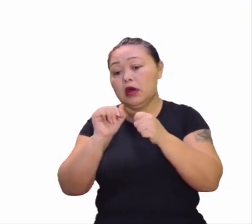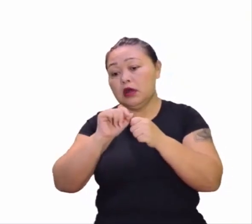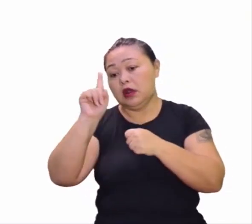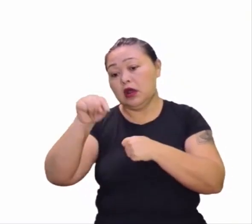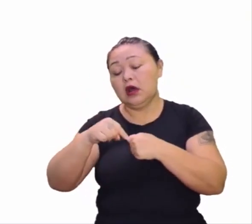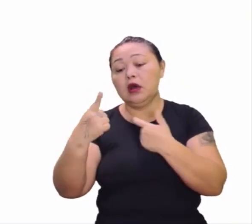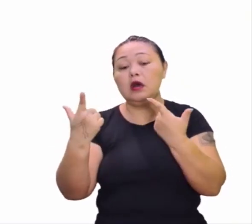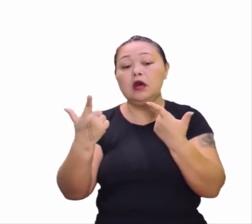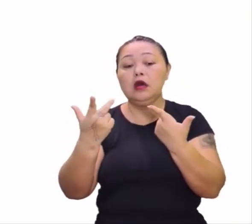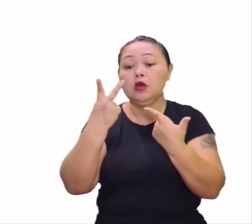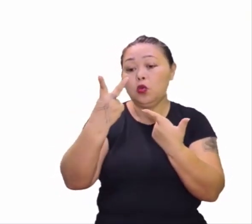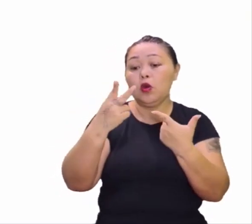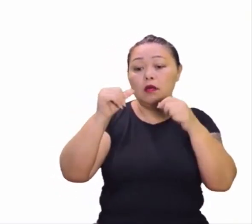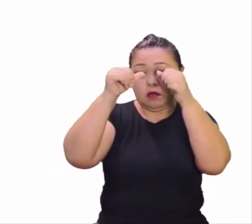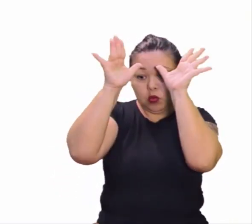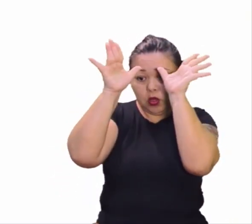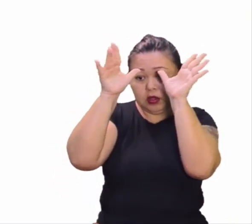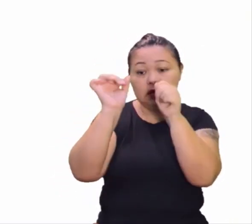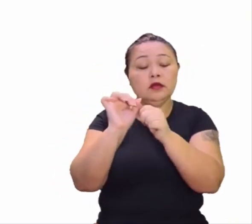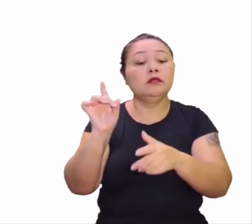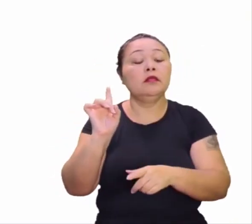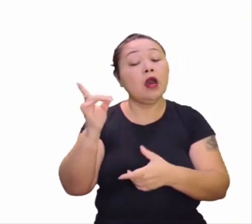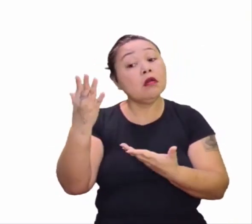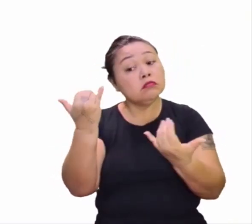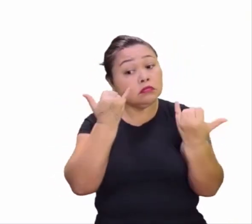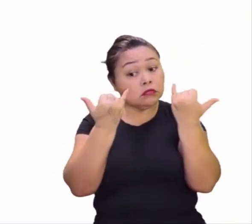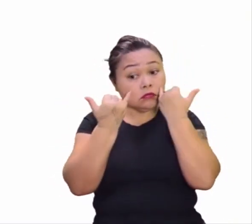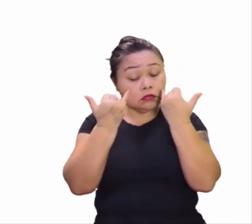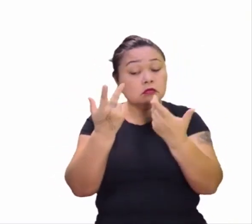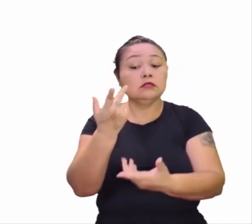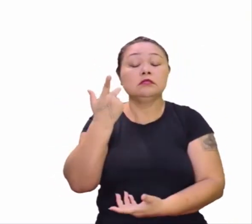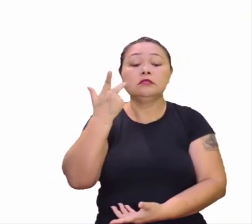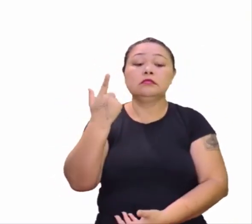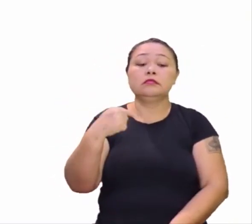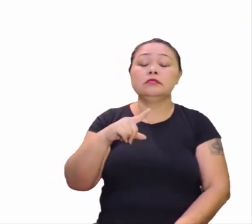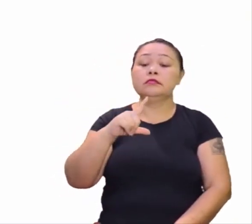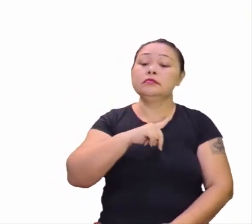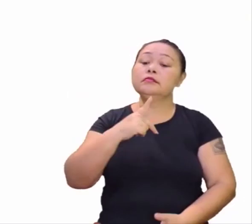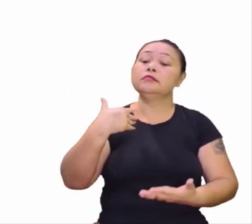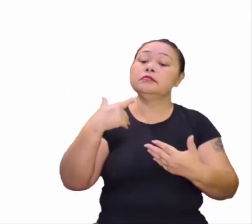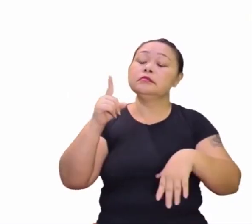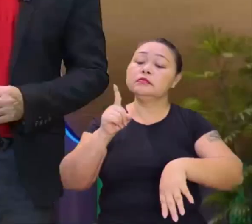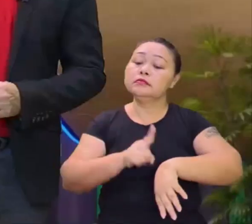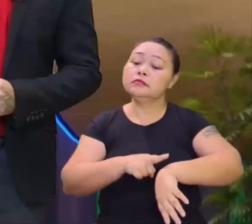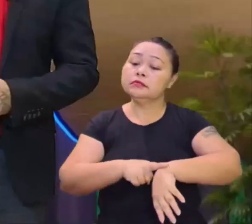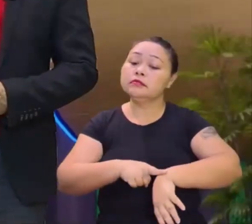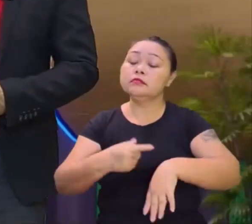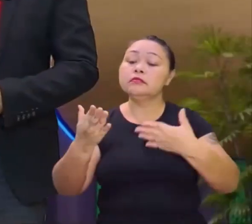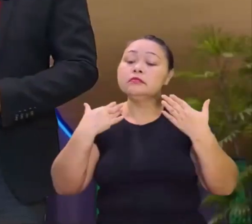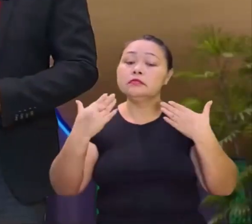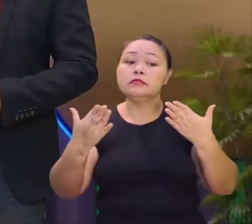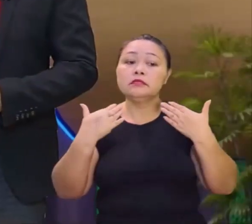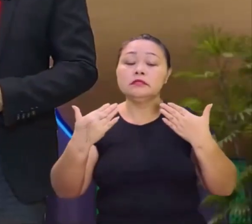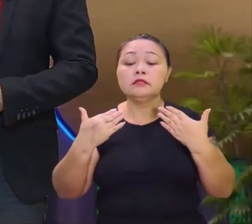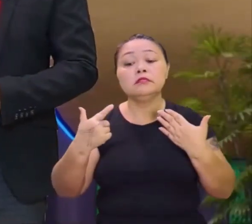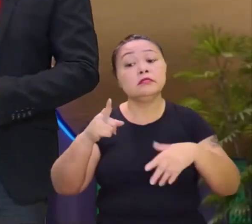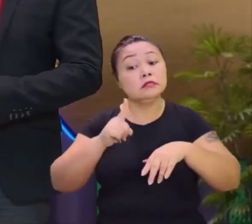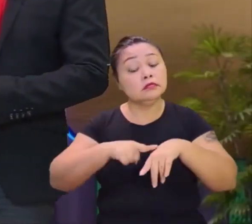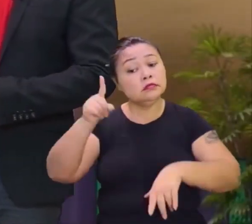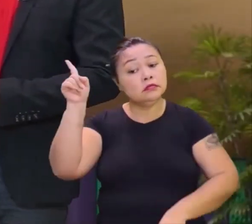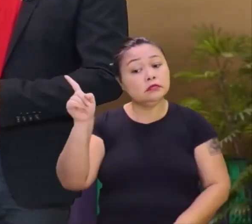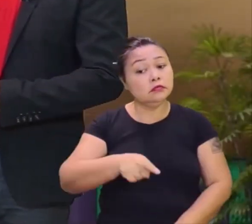Acre. Beleza, galera? Mas guarda a informação que eu falei para vocês. Horário de verão, no momento,